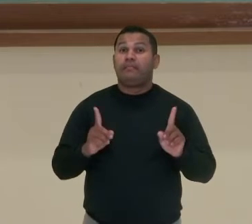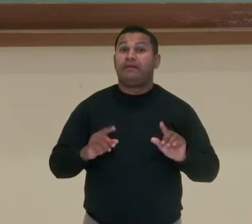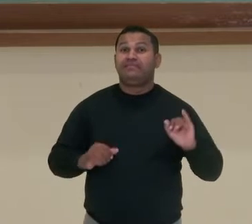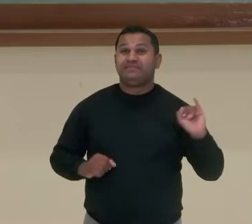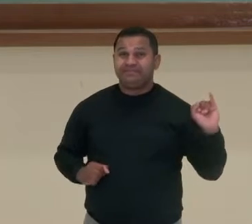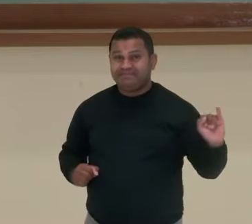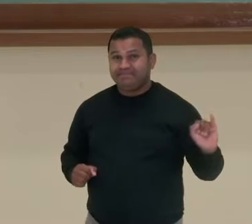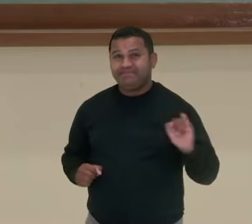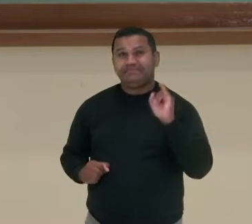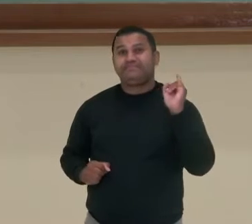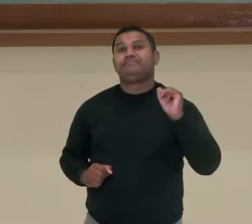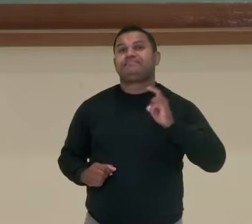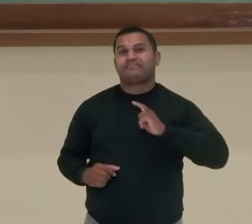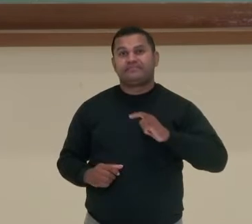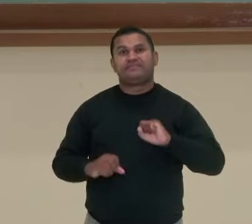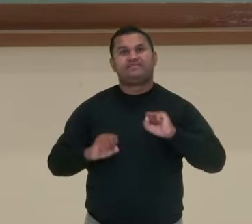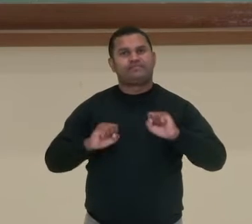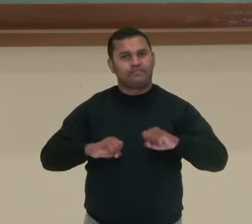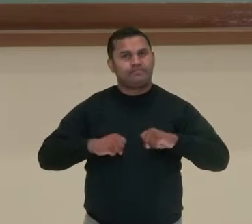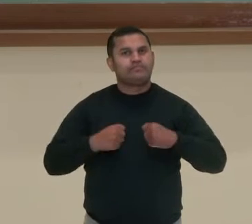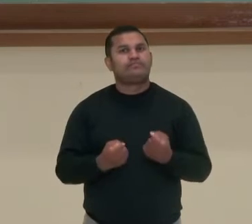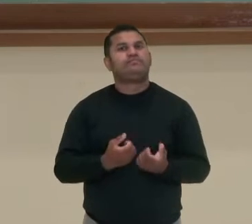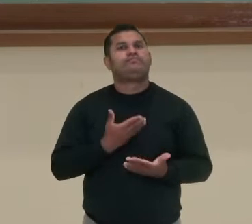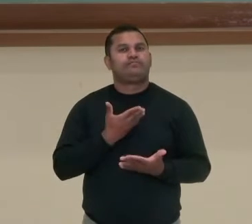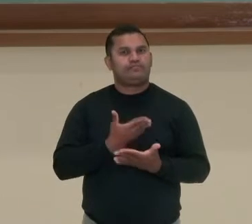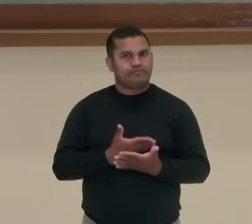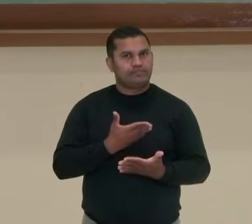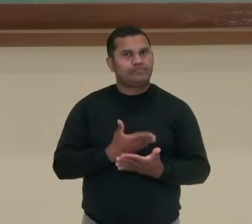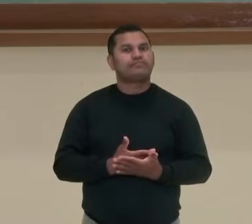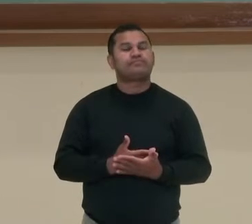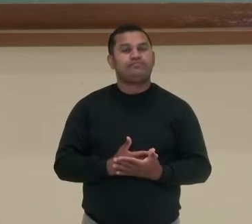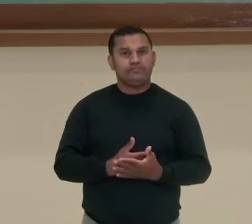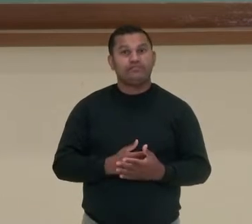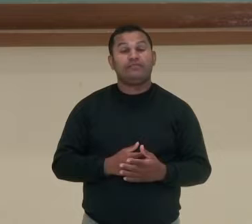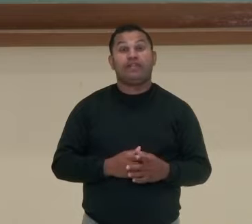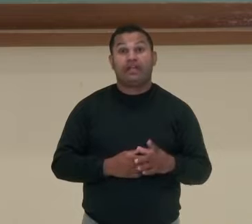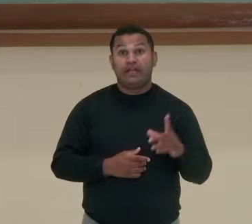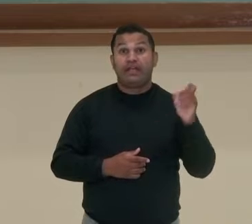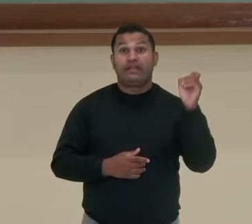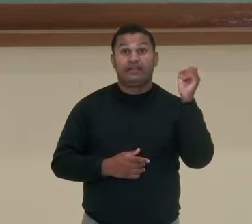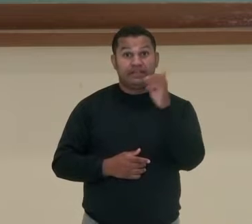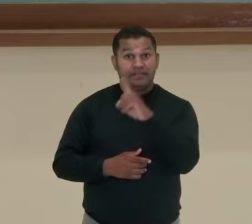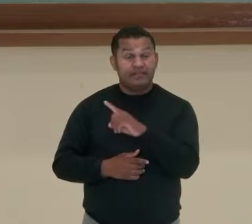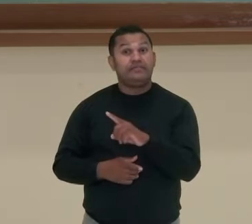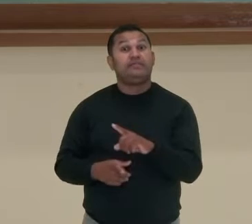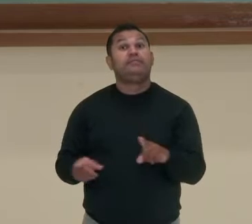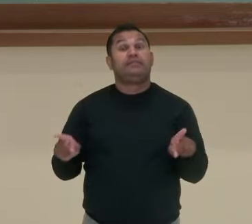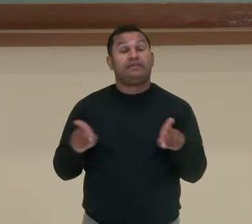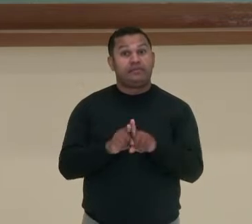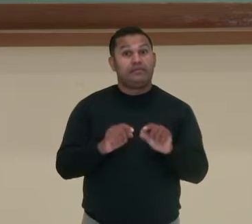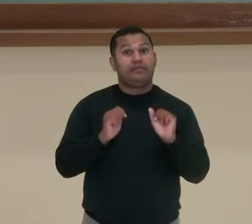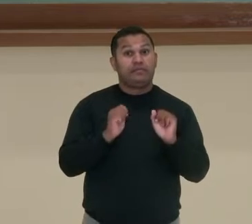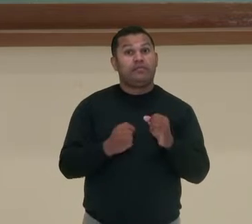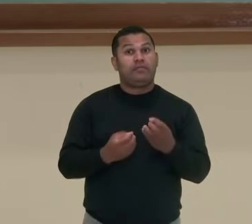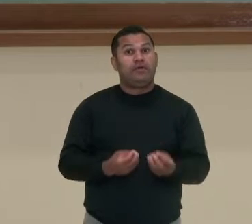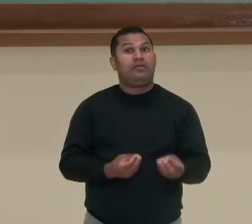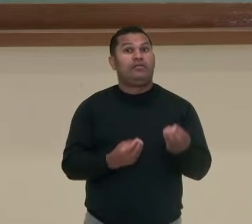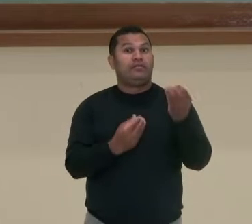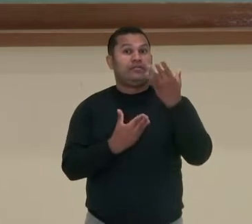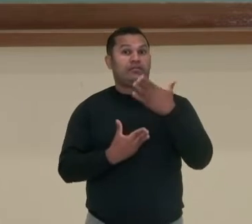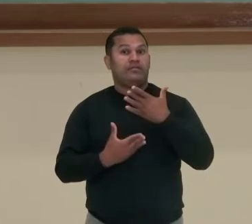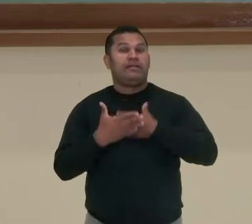muito importante para o estudo. O estudo realmente, ele é um desafio e pode ser muito prazeroso, desde que você se organize